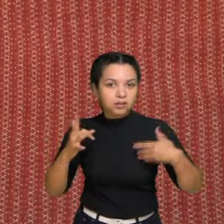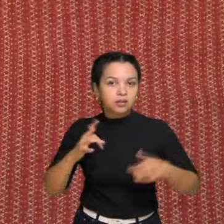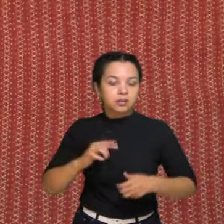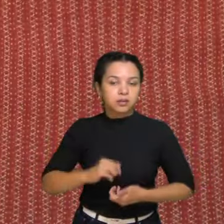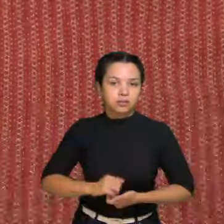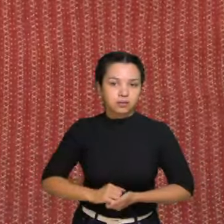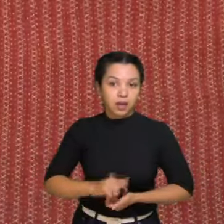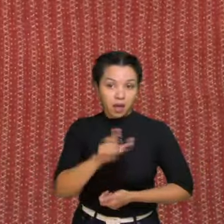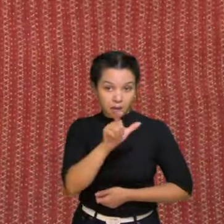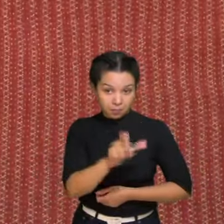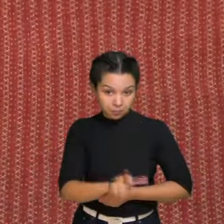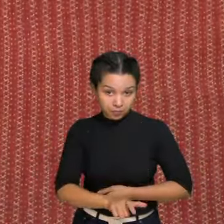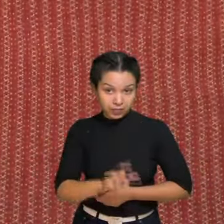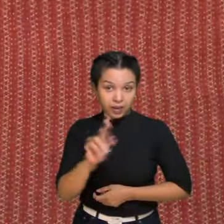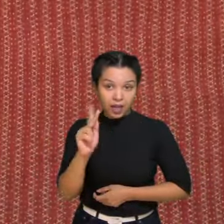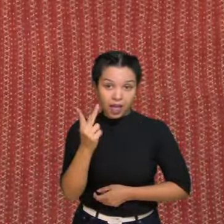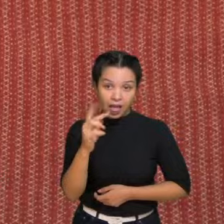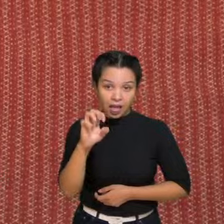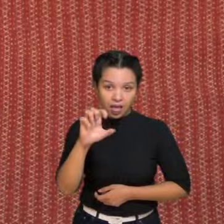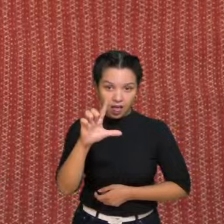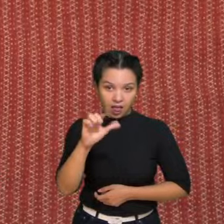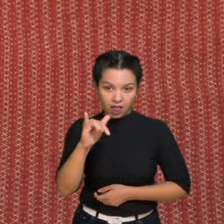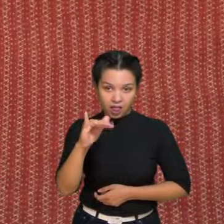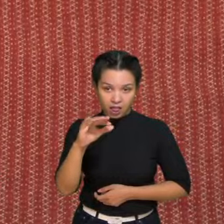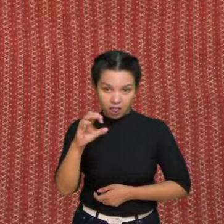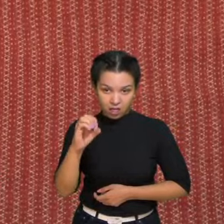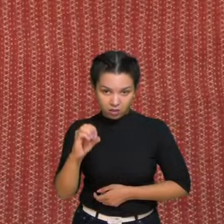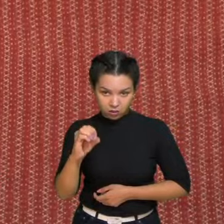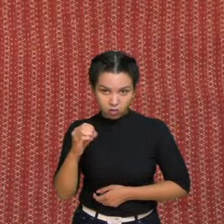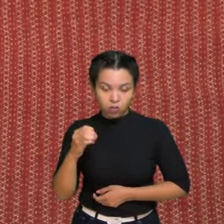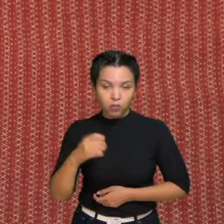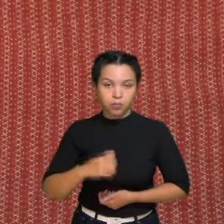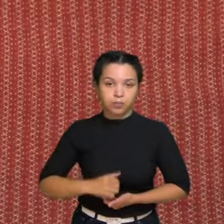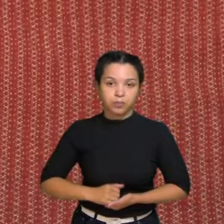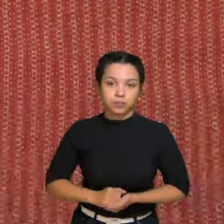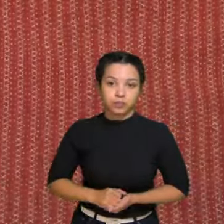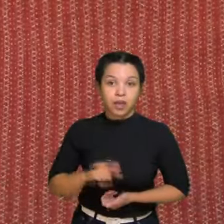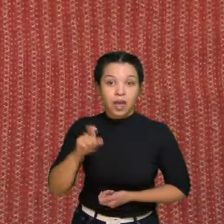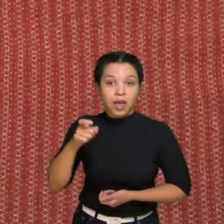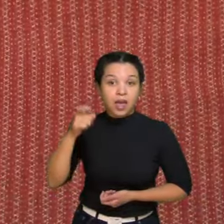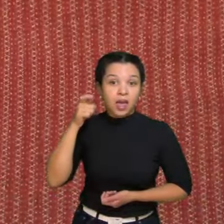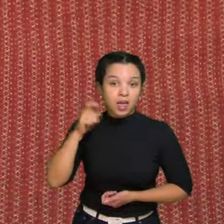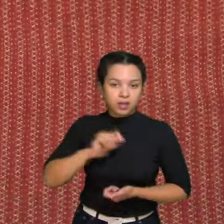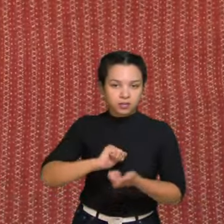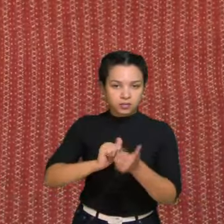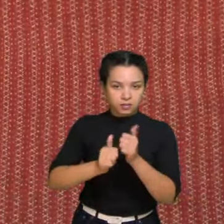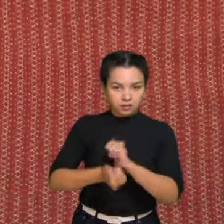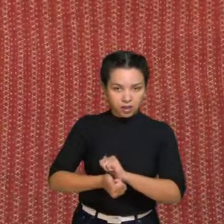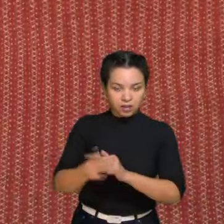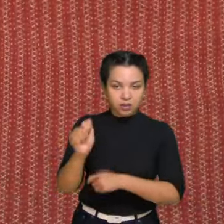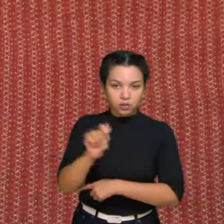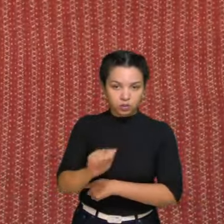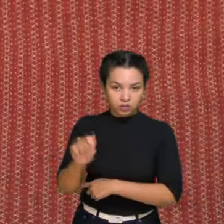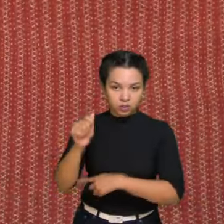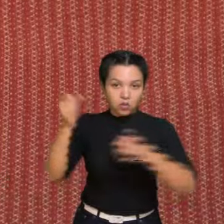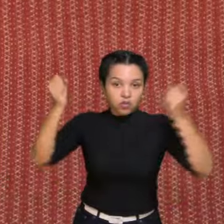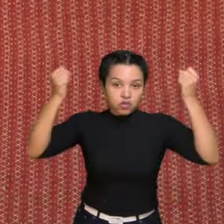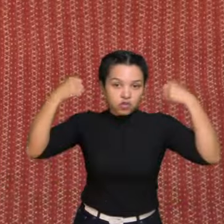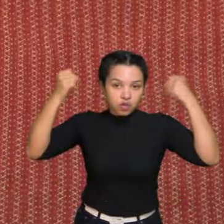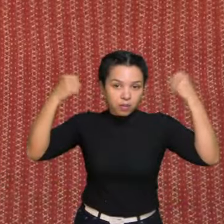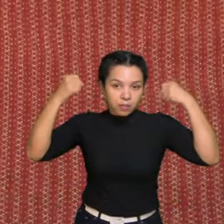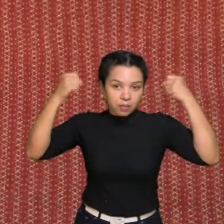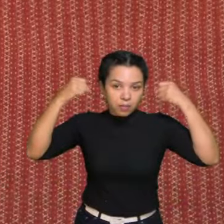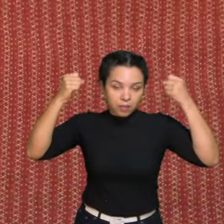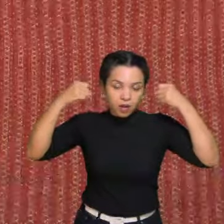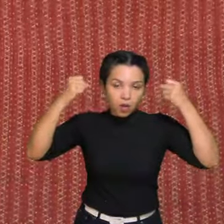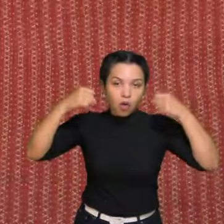senhor Hélio Hermito Zampier Neto, ex-atleta da Associação Chapecoense de Futebol